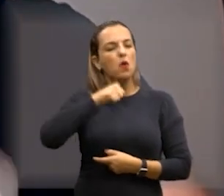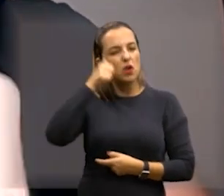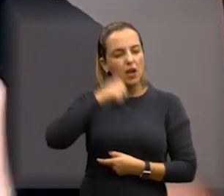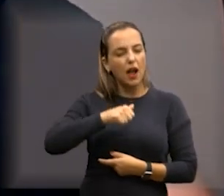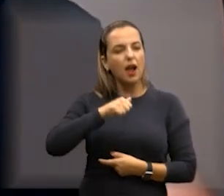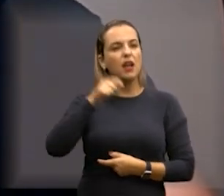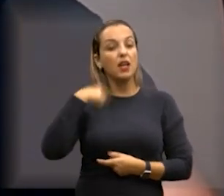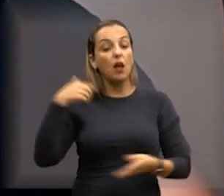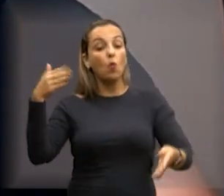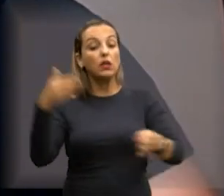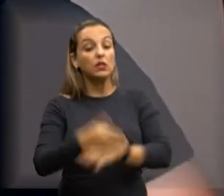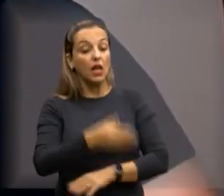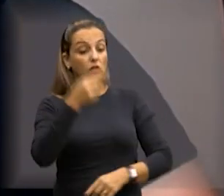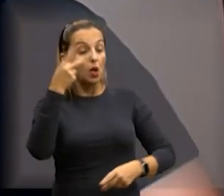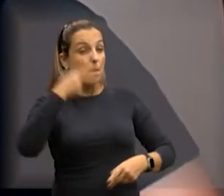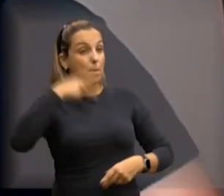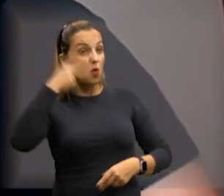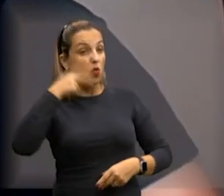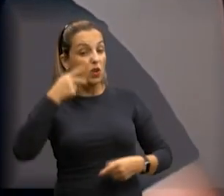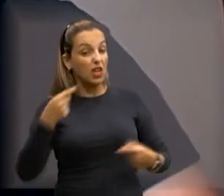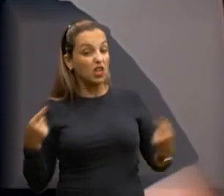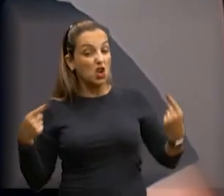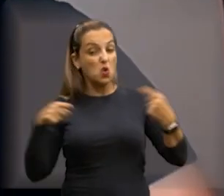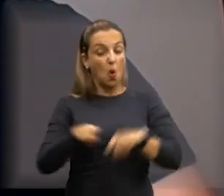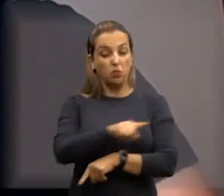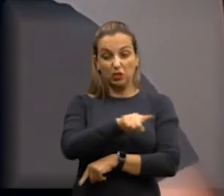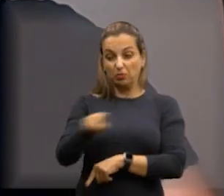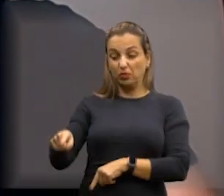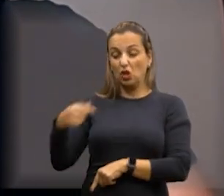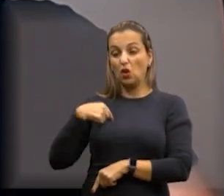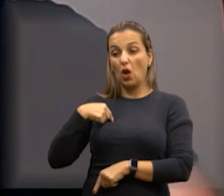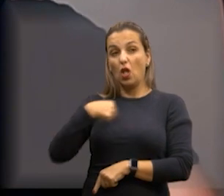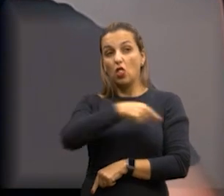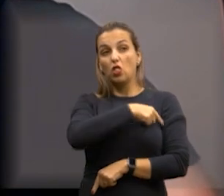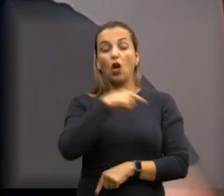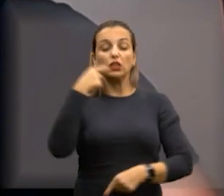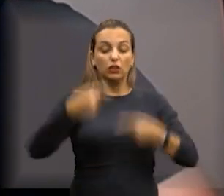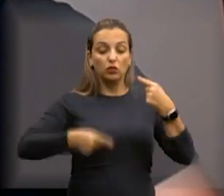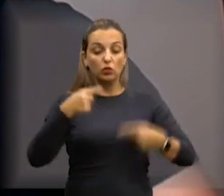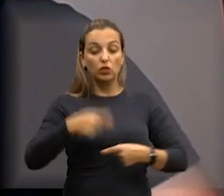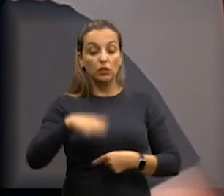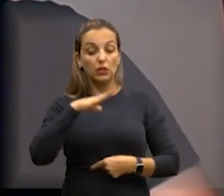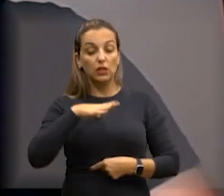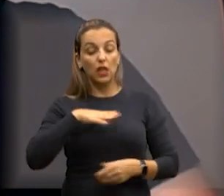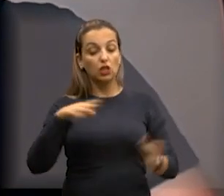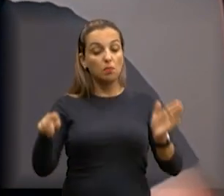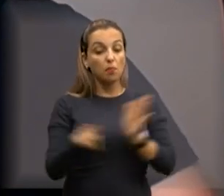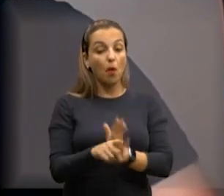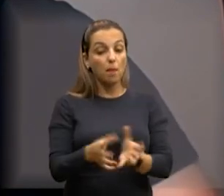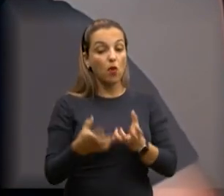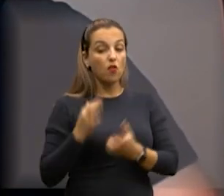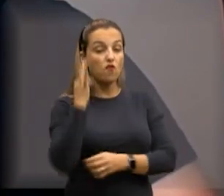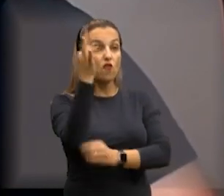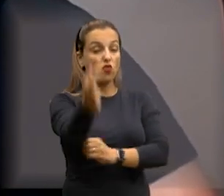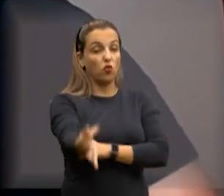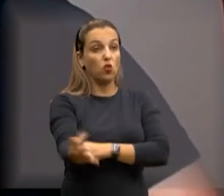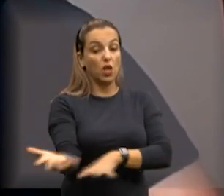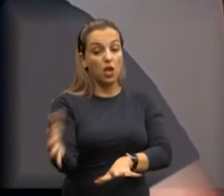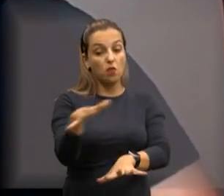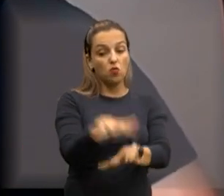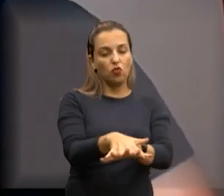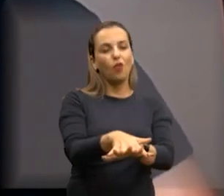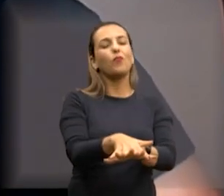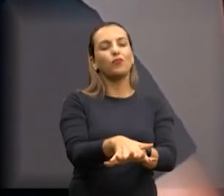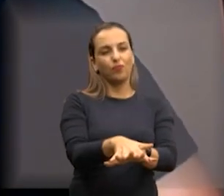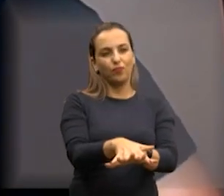a política mesmo contra o gosto destes, estejamos discutindo a cidade que nós queremos. Uma cidade que inclua as